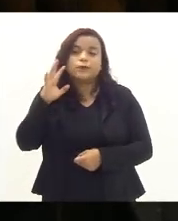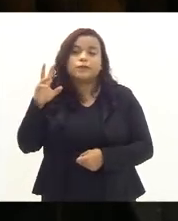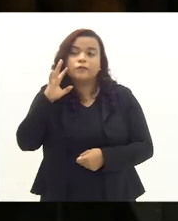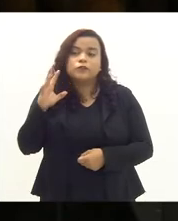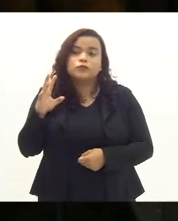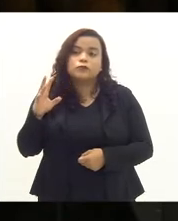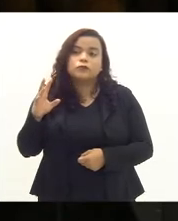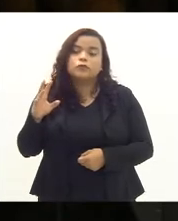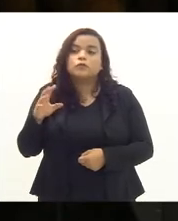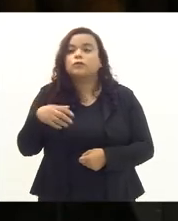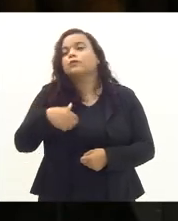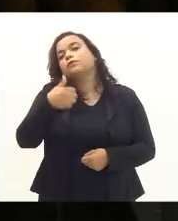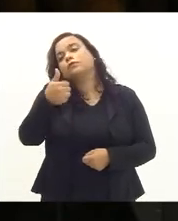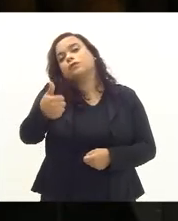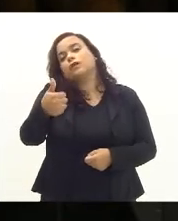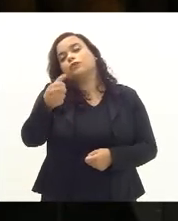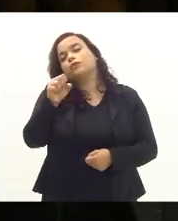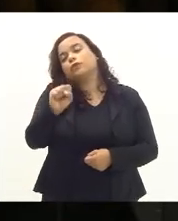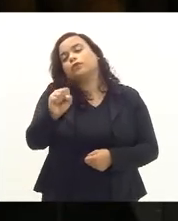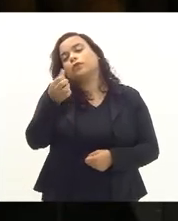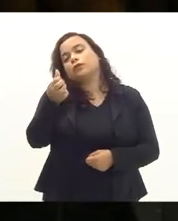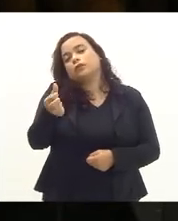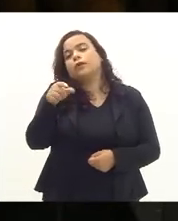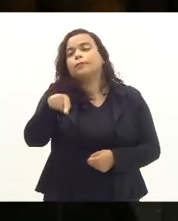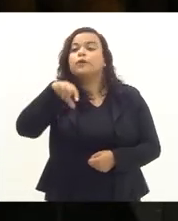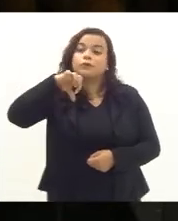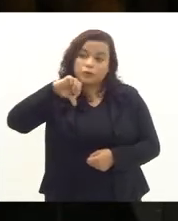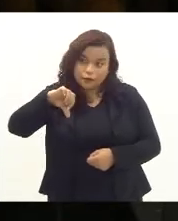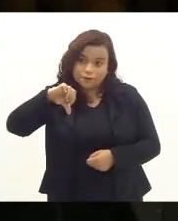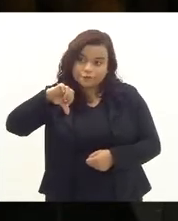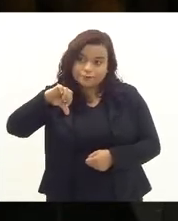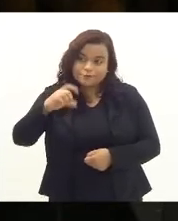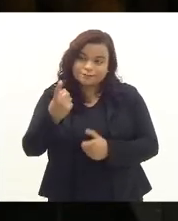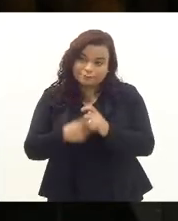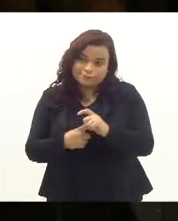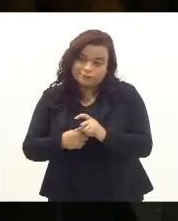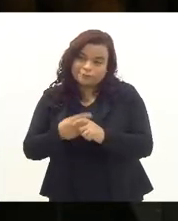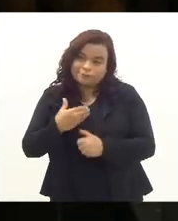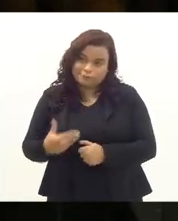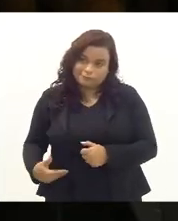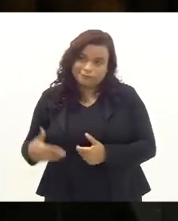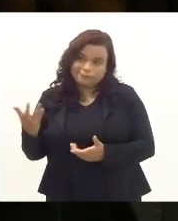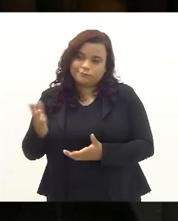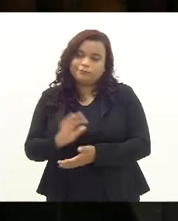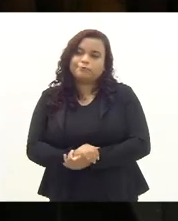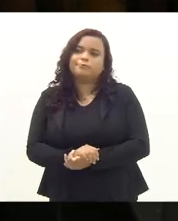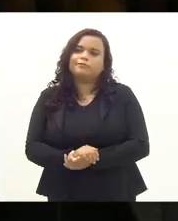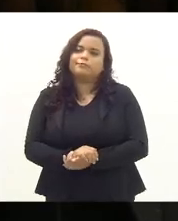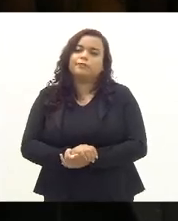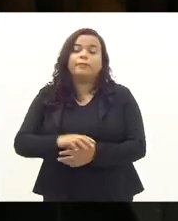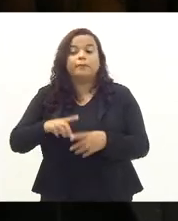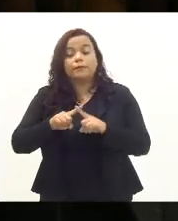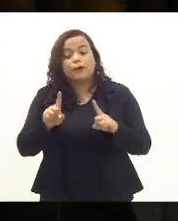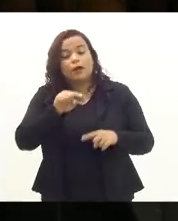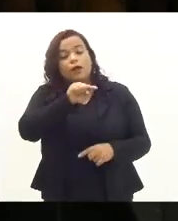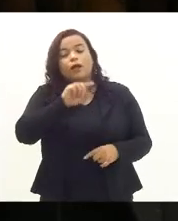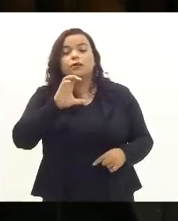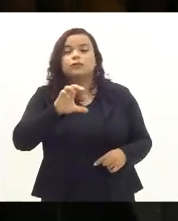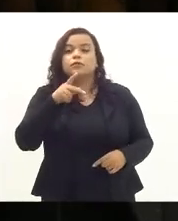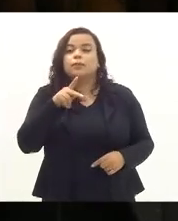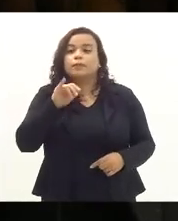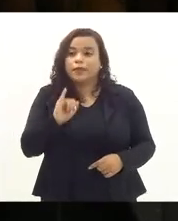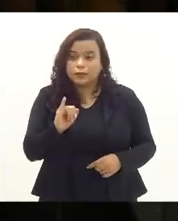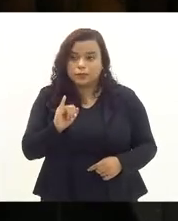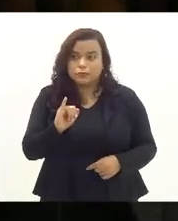previsto 186. 9 bom e na CPI nesse momento